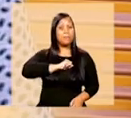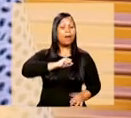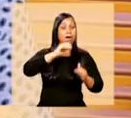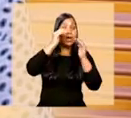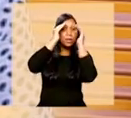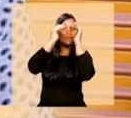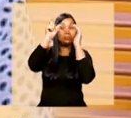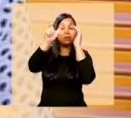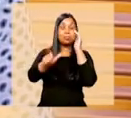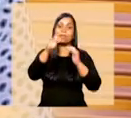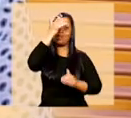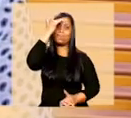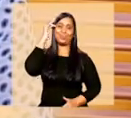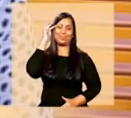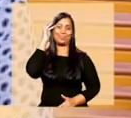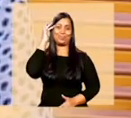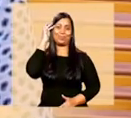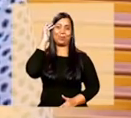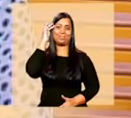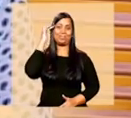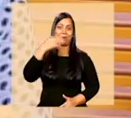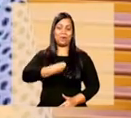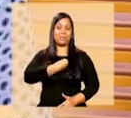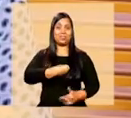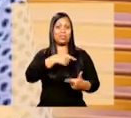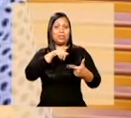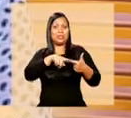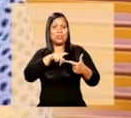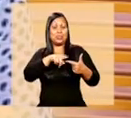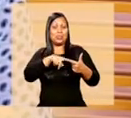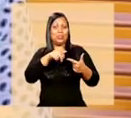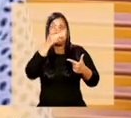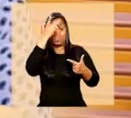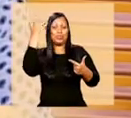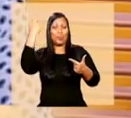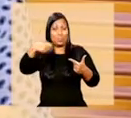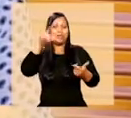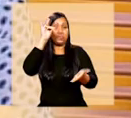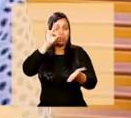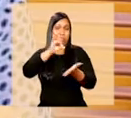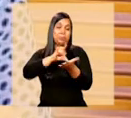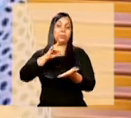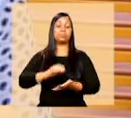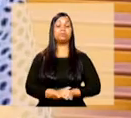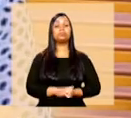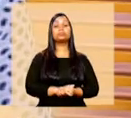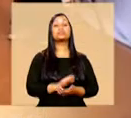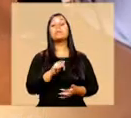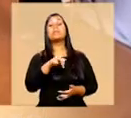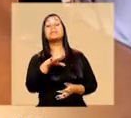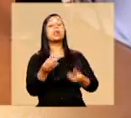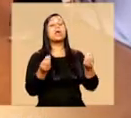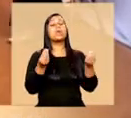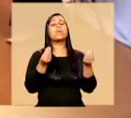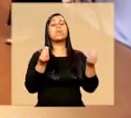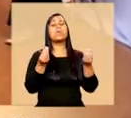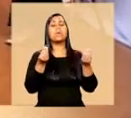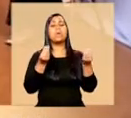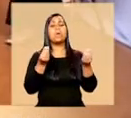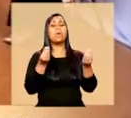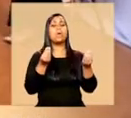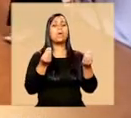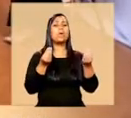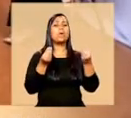amar e respeitar o teu próximo, dar uma segunda chance de vida para quem realmente precisa. Marcela, como é que era a